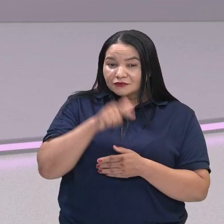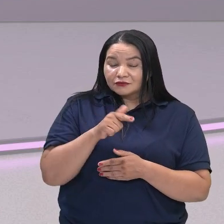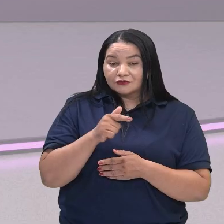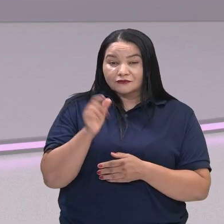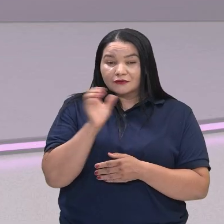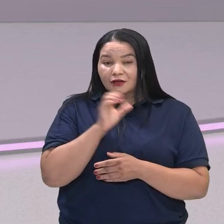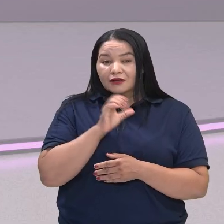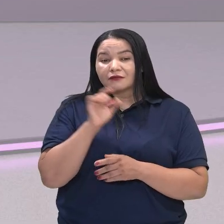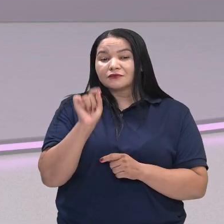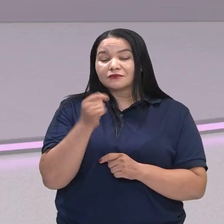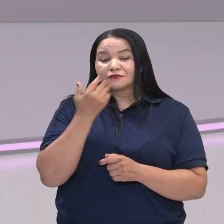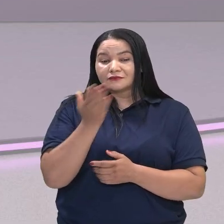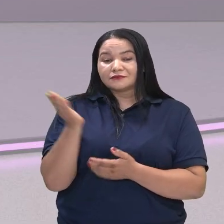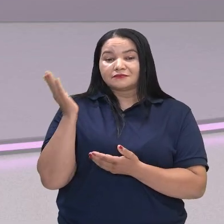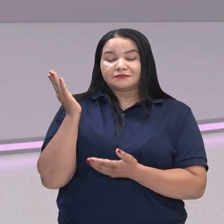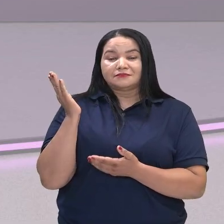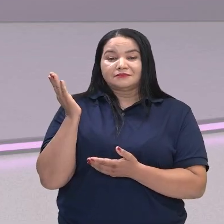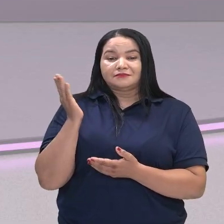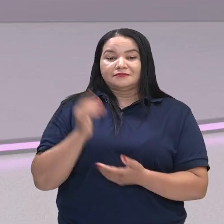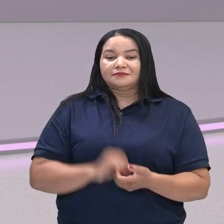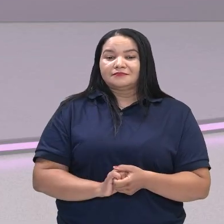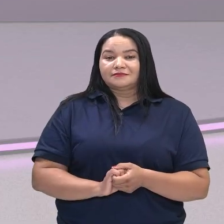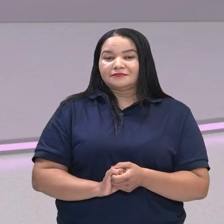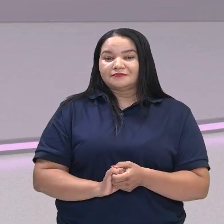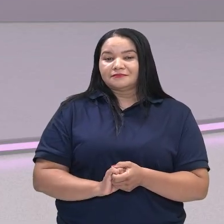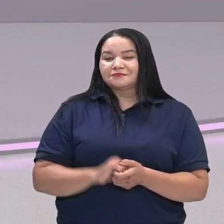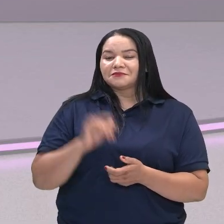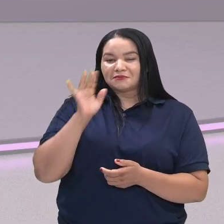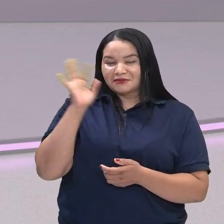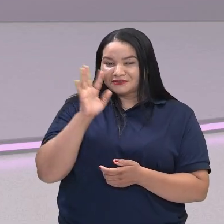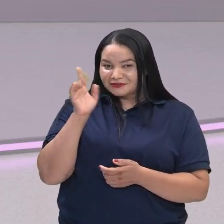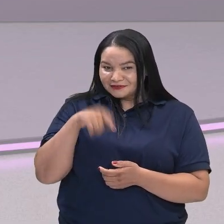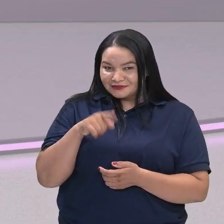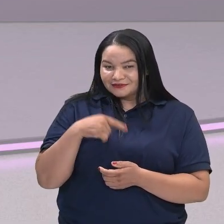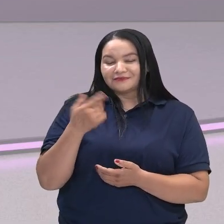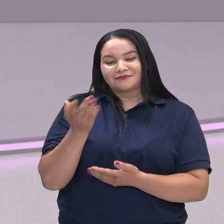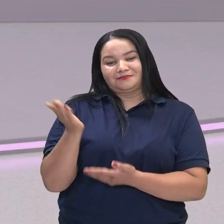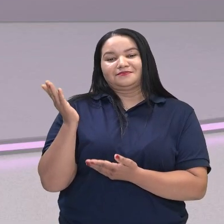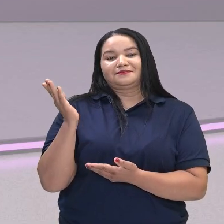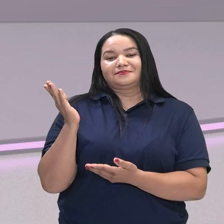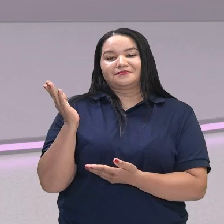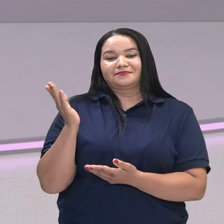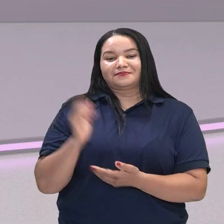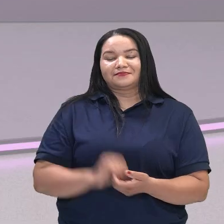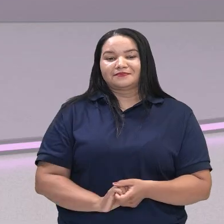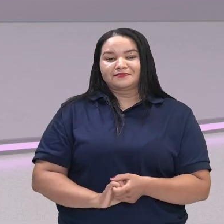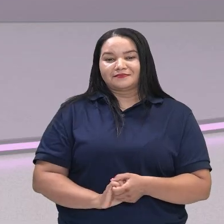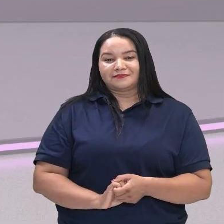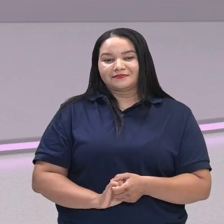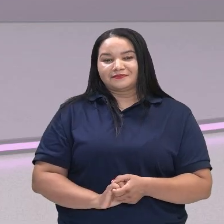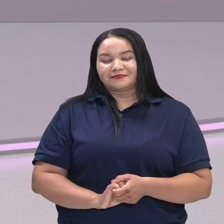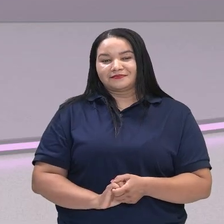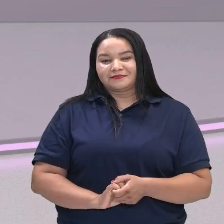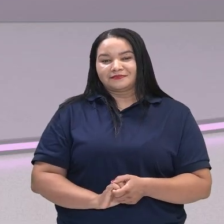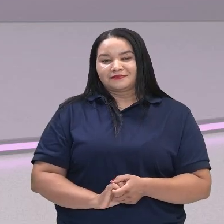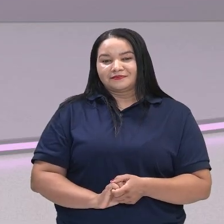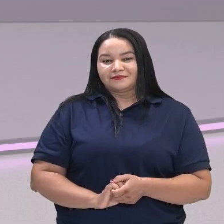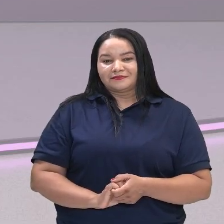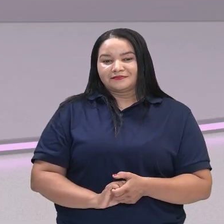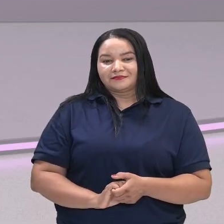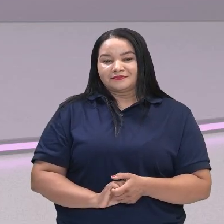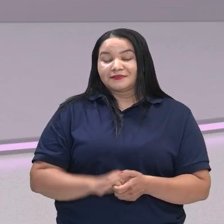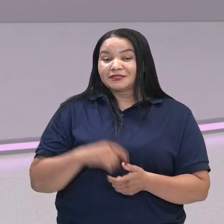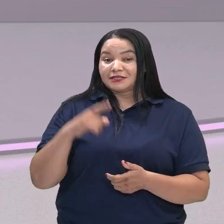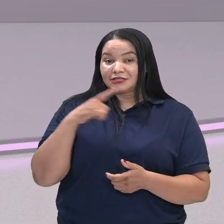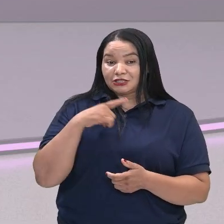um cilindro, já que você agora ficou imaginando. Está aqui, o cilindro ao nosso lado. Como você vê, tem ali a base